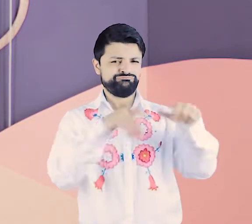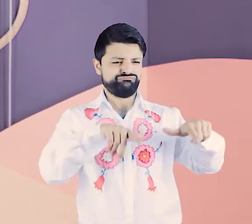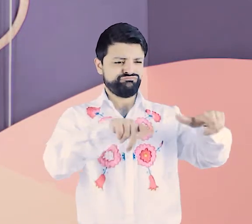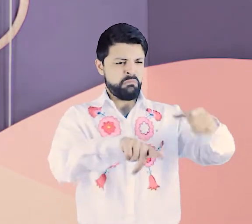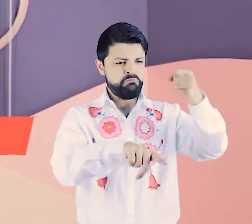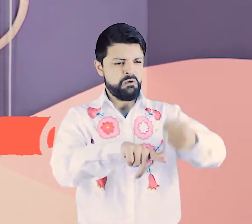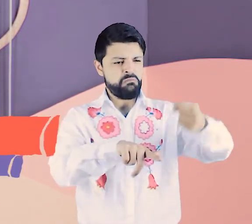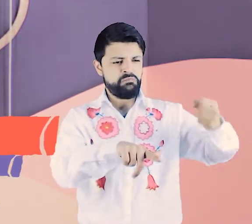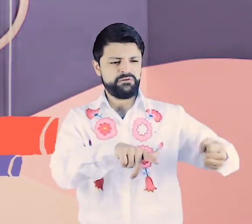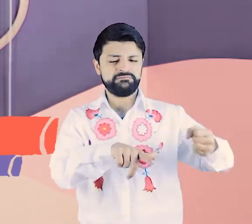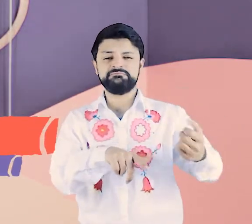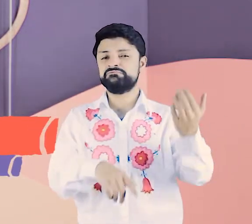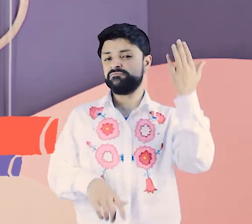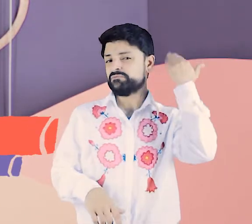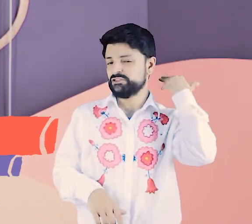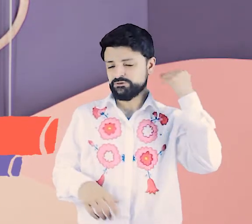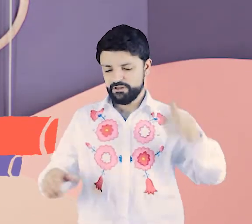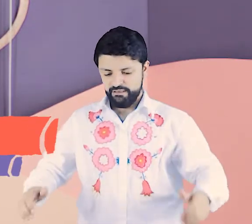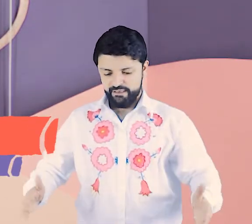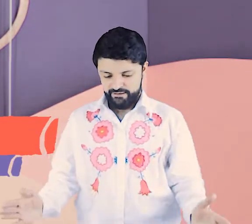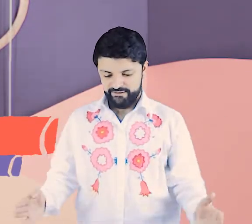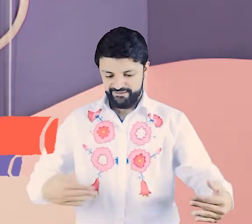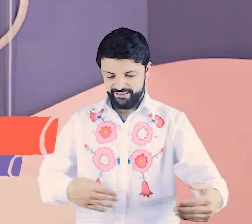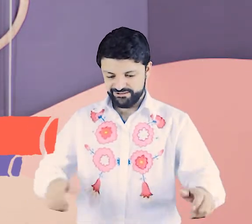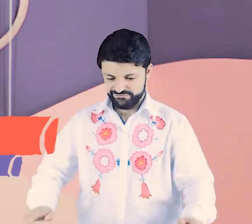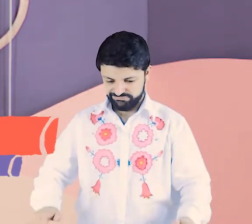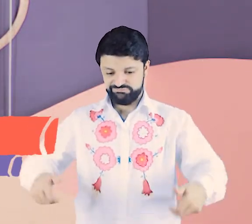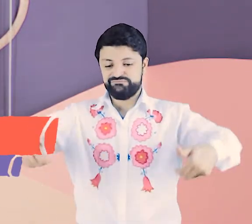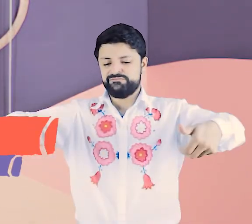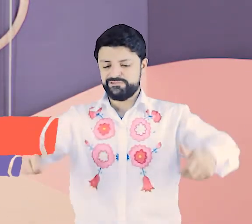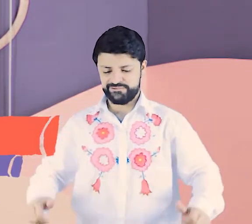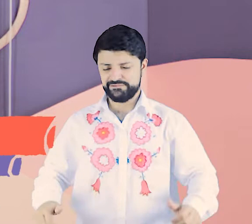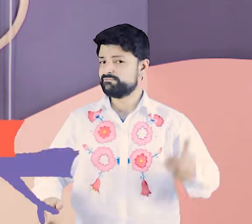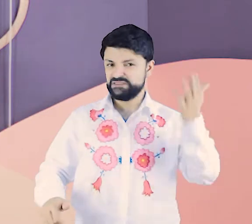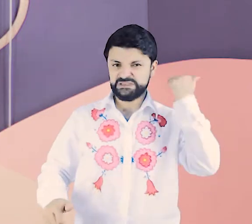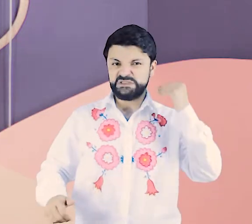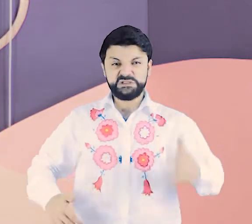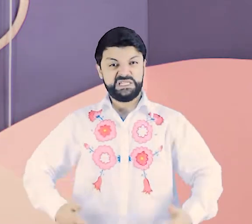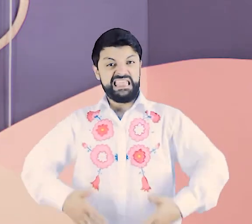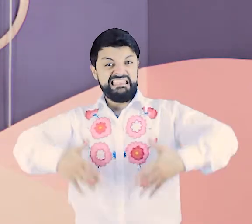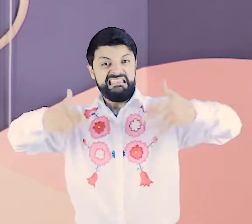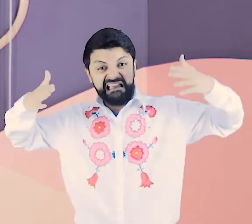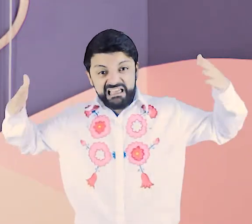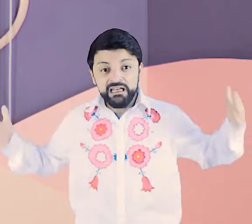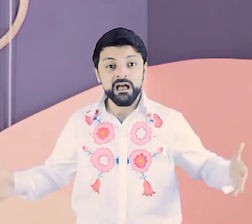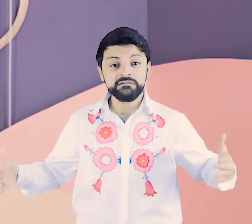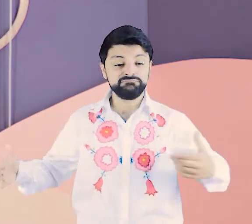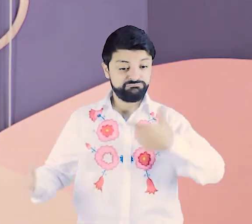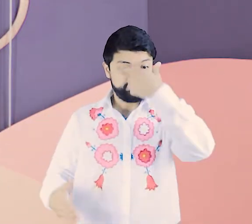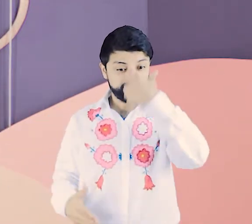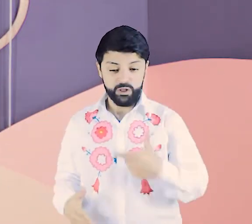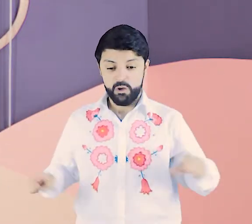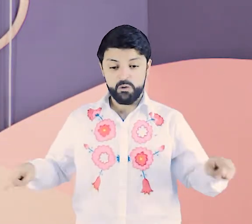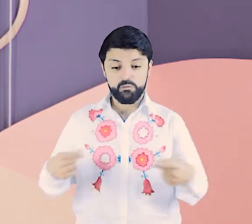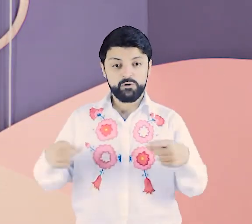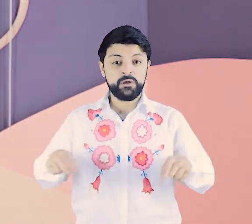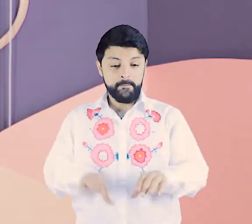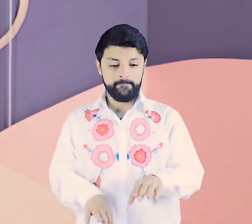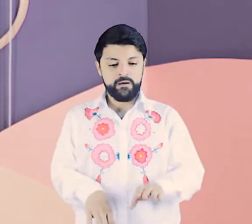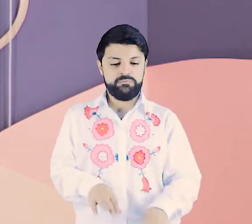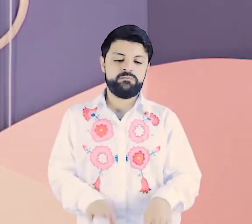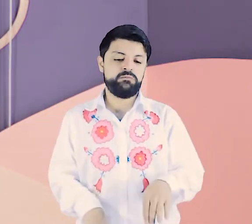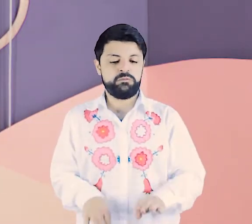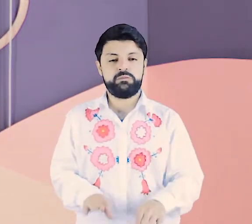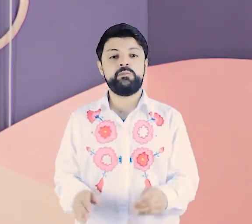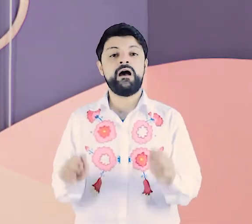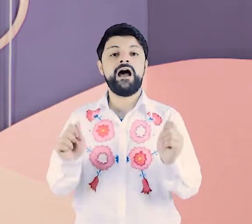o harmônio não era feito numa só caixa como é hoje. Ele era um instrumento grande e o músico utilizava os pés para